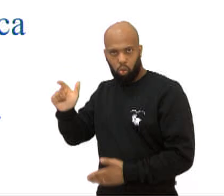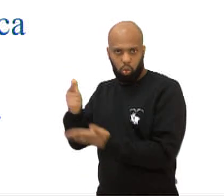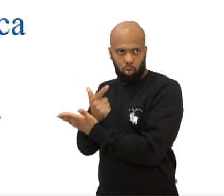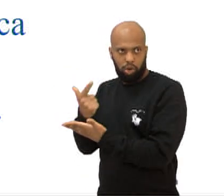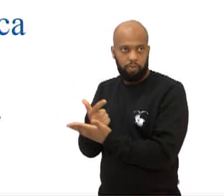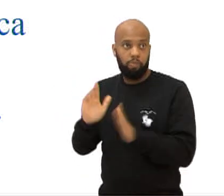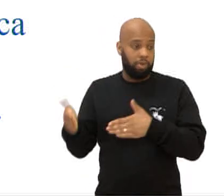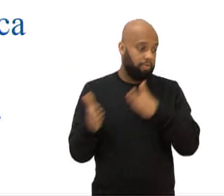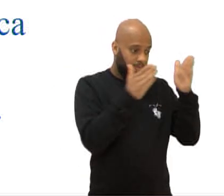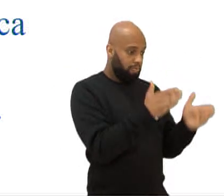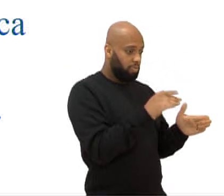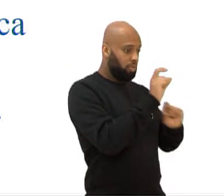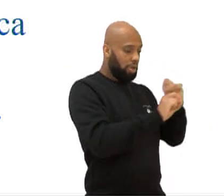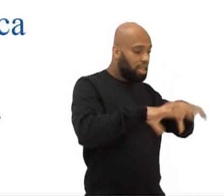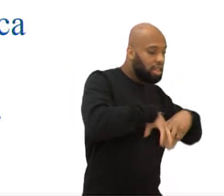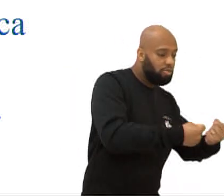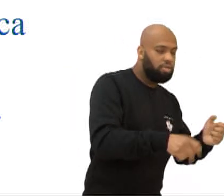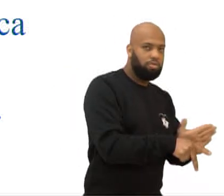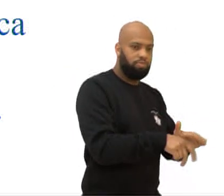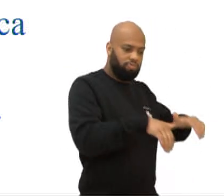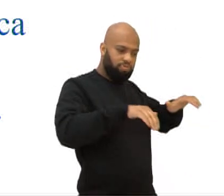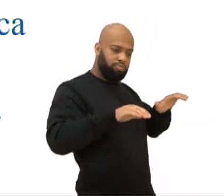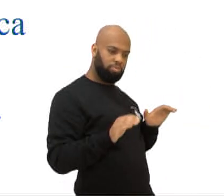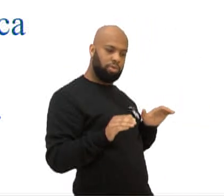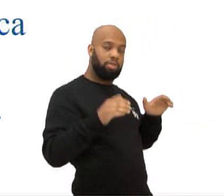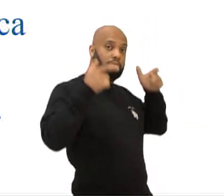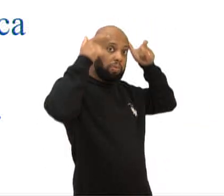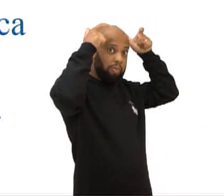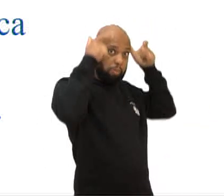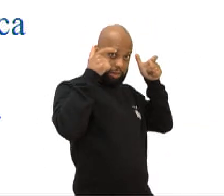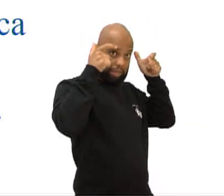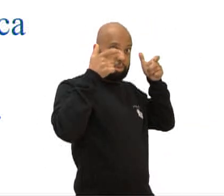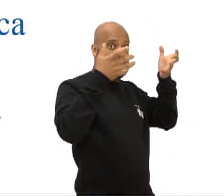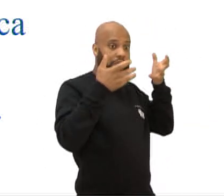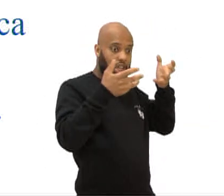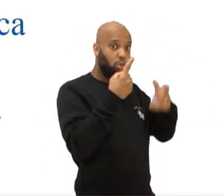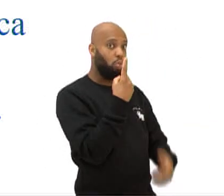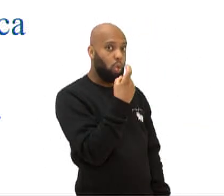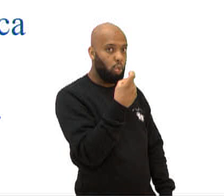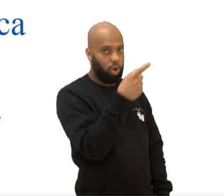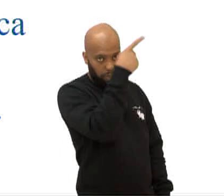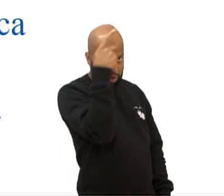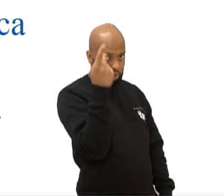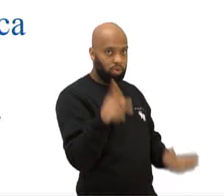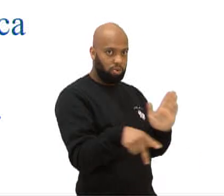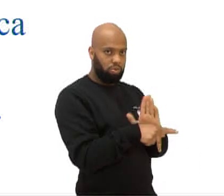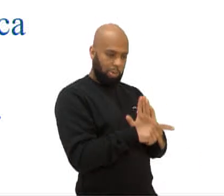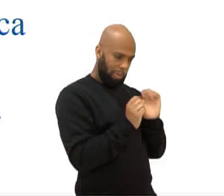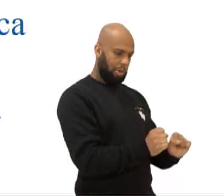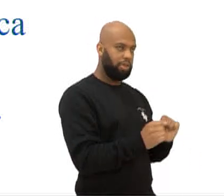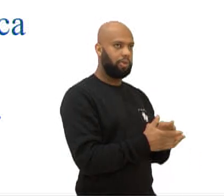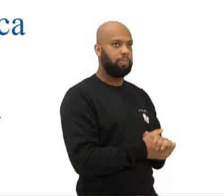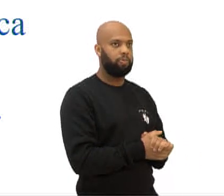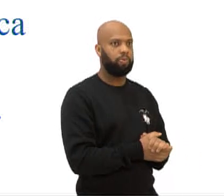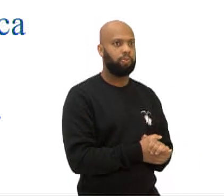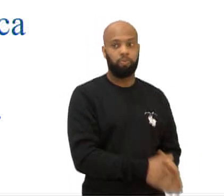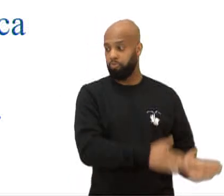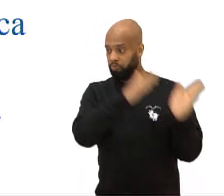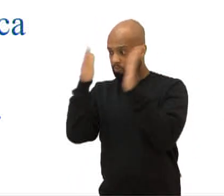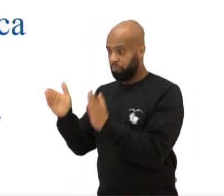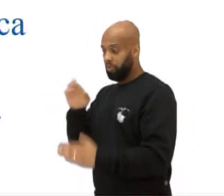uma monarquia. Nos Comentários, ele nos apresenta, né, o ideal da república.